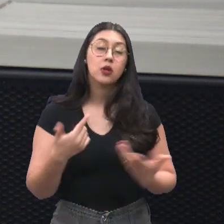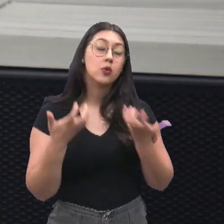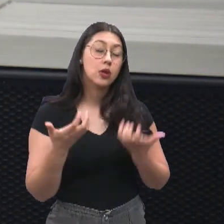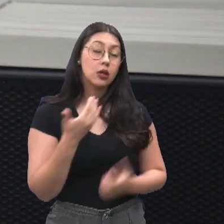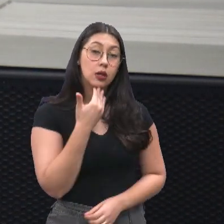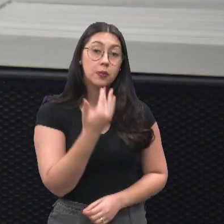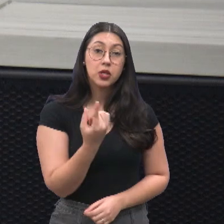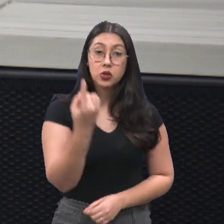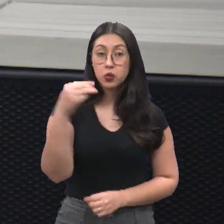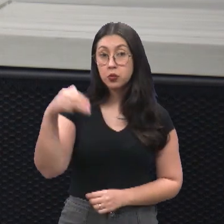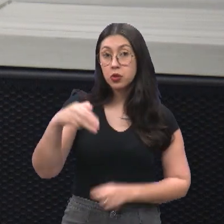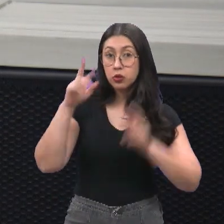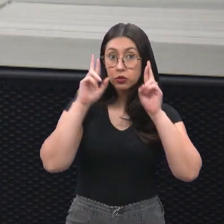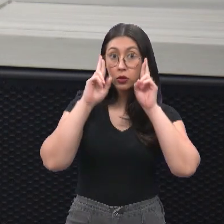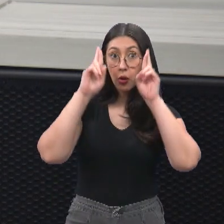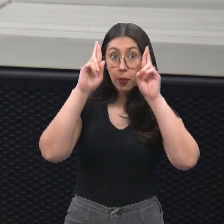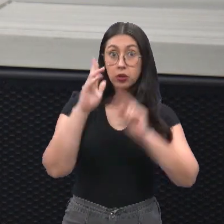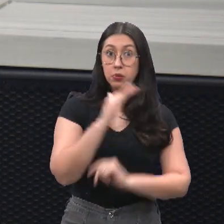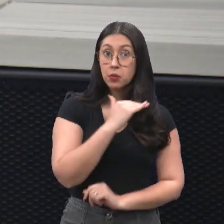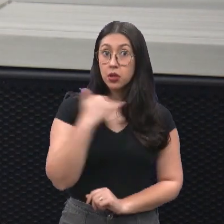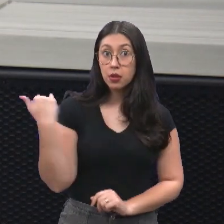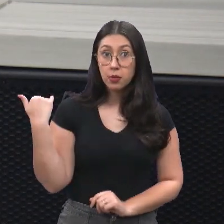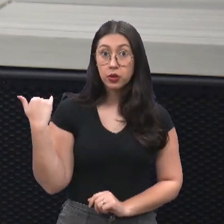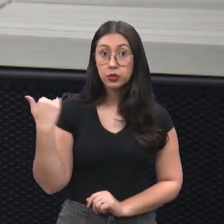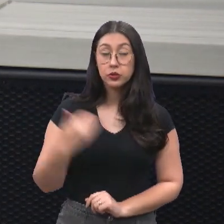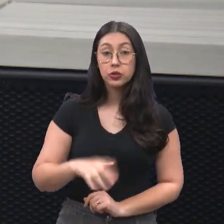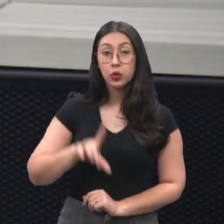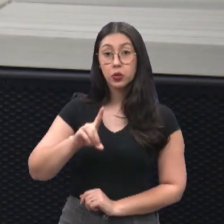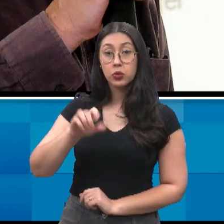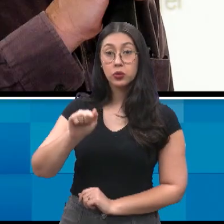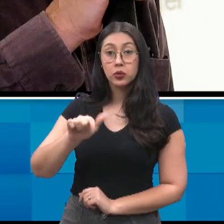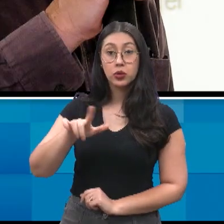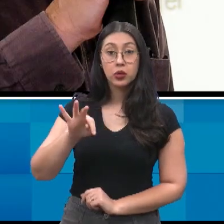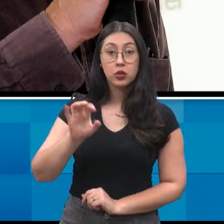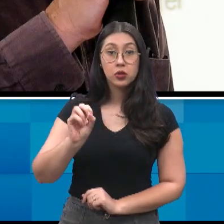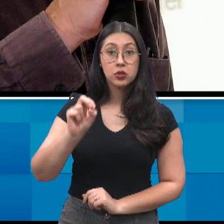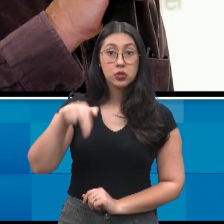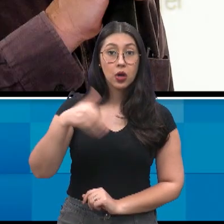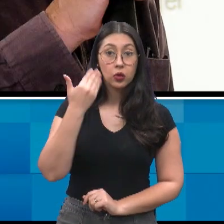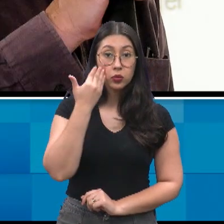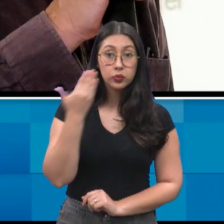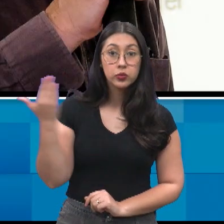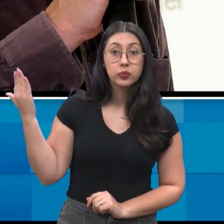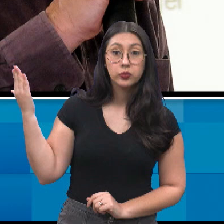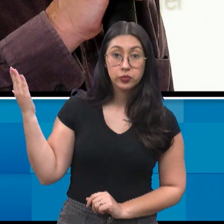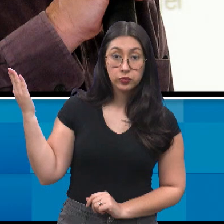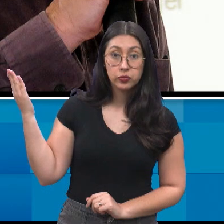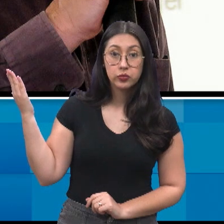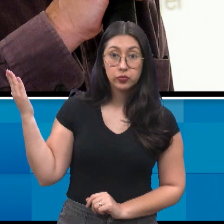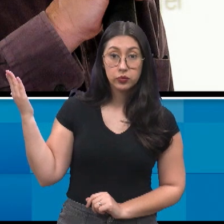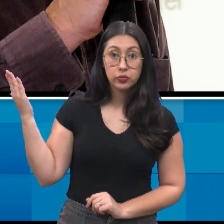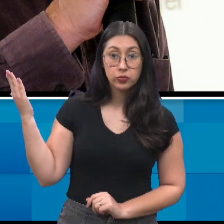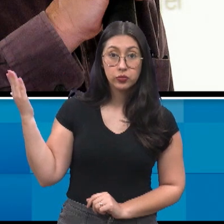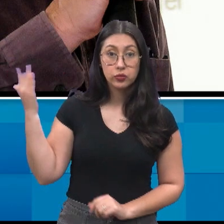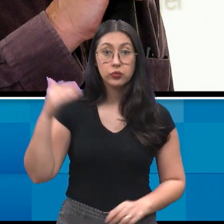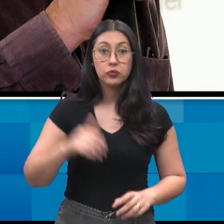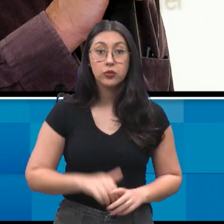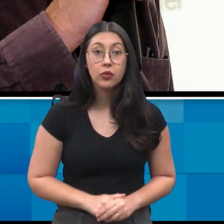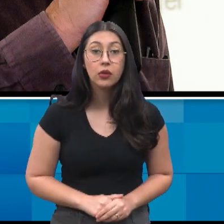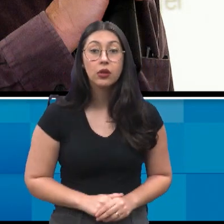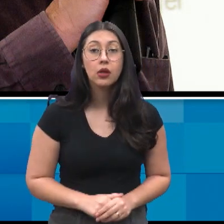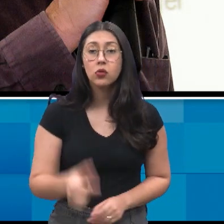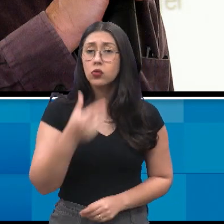pelo falecimento do Dr. Dalton Morisson Valeriano, esse senhor que está aqui. Esse senhor,